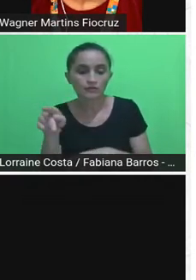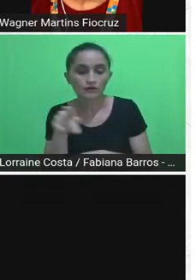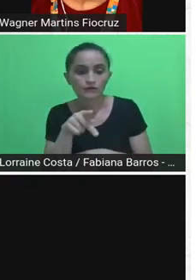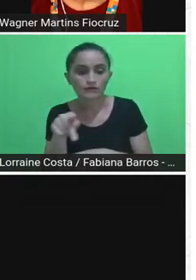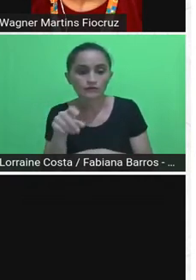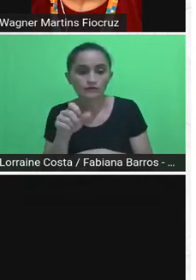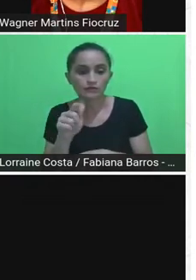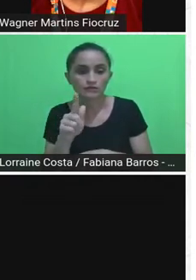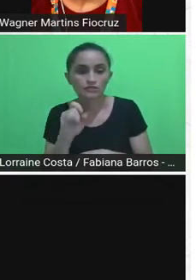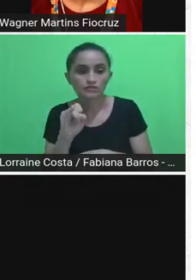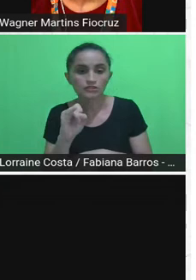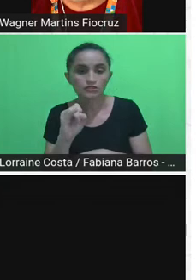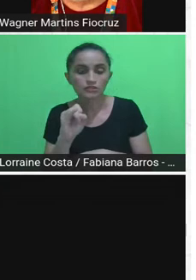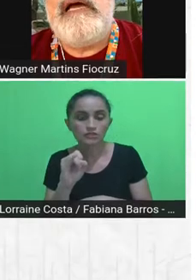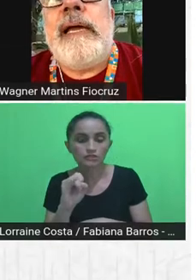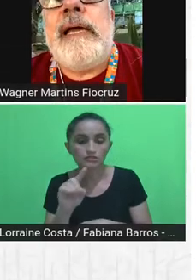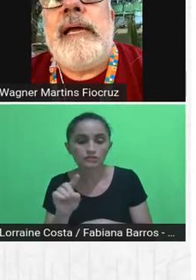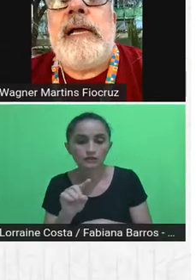delas.